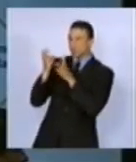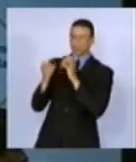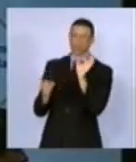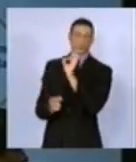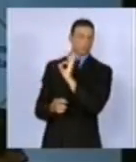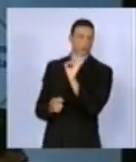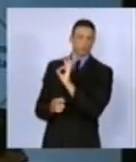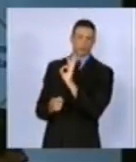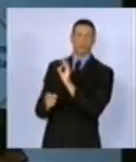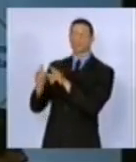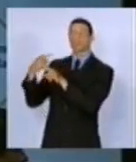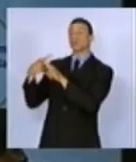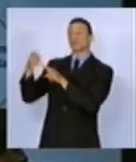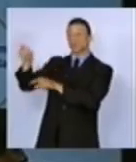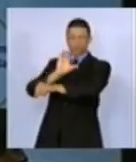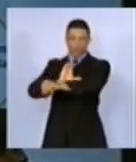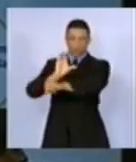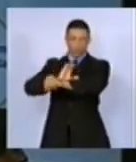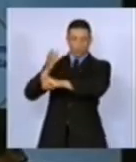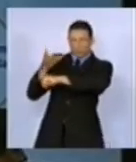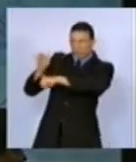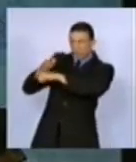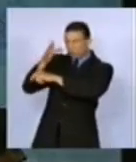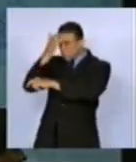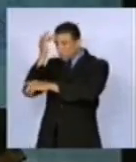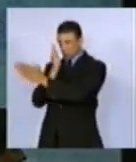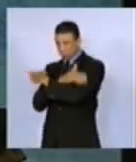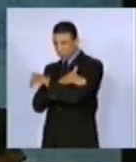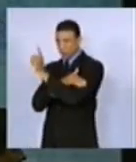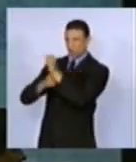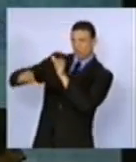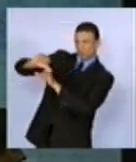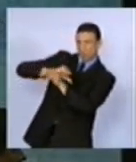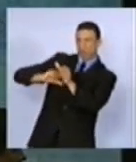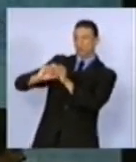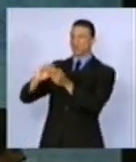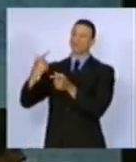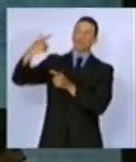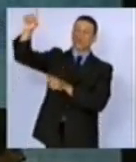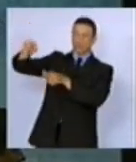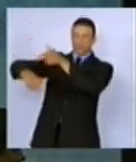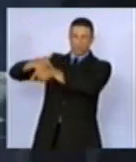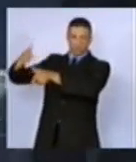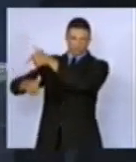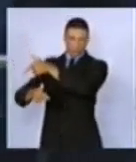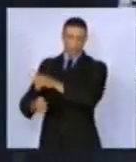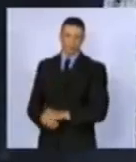capacitação dos dos dos envolvidos na colheita da cana Muito